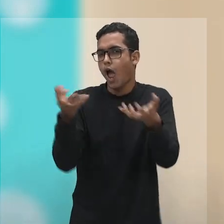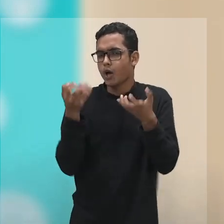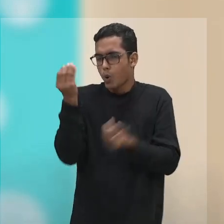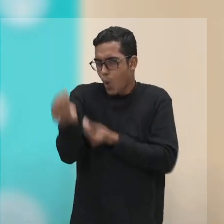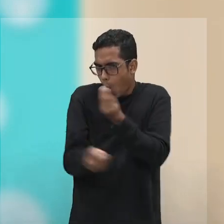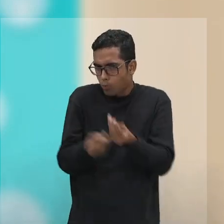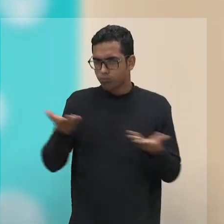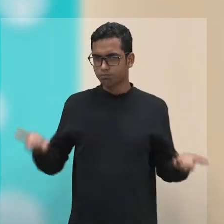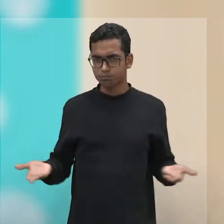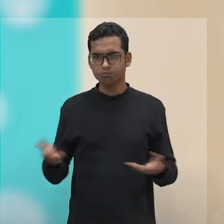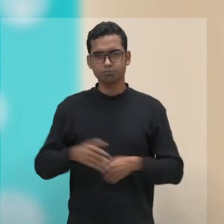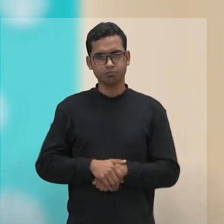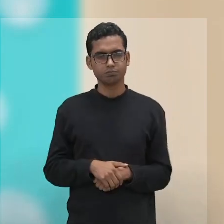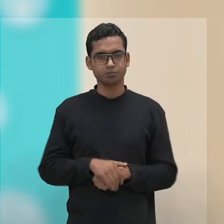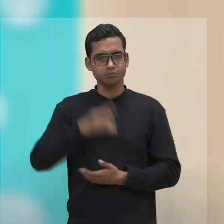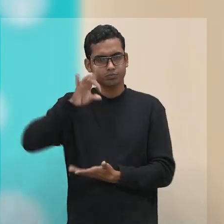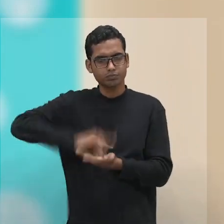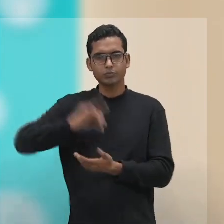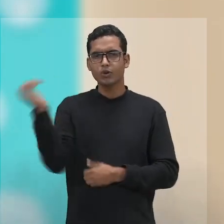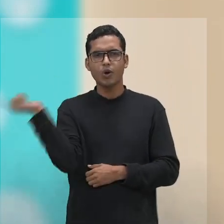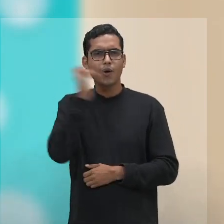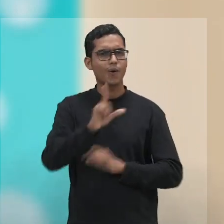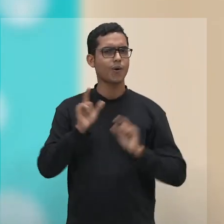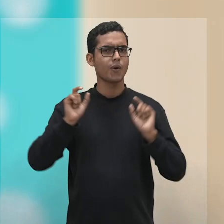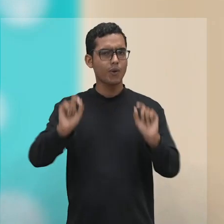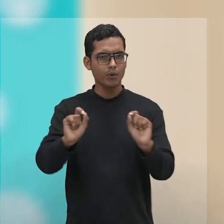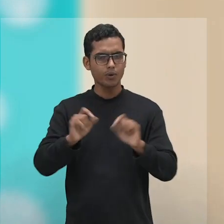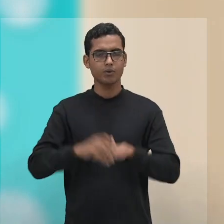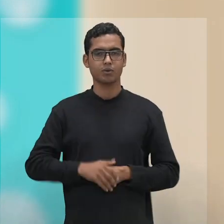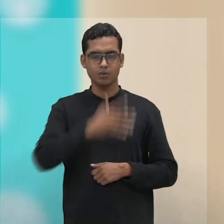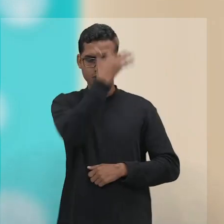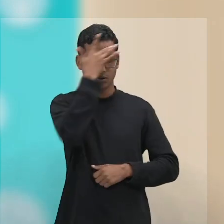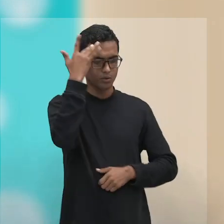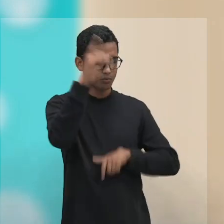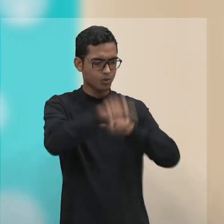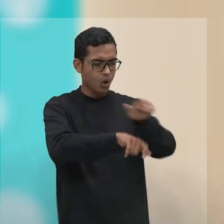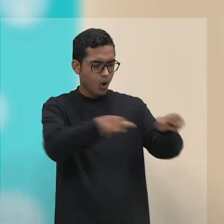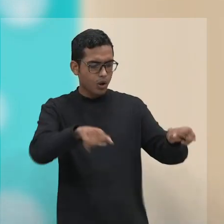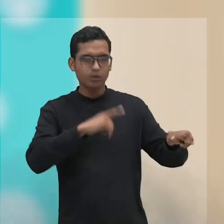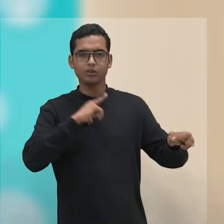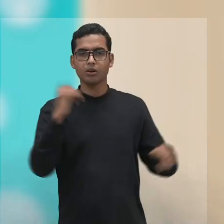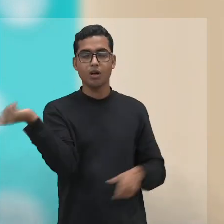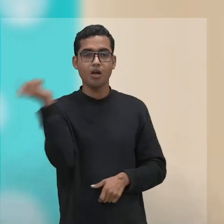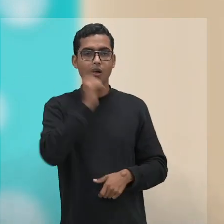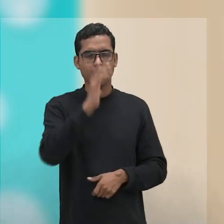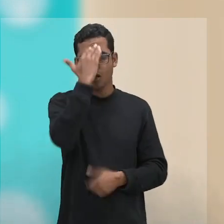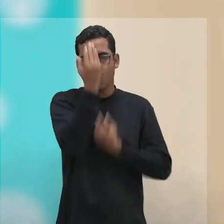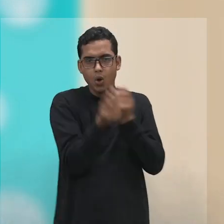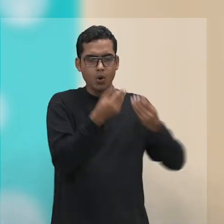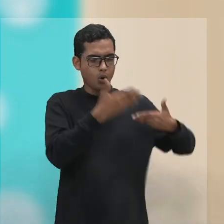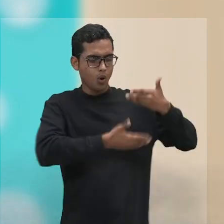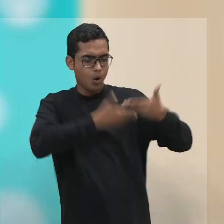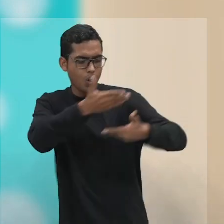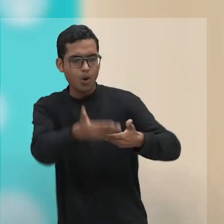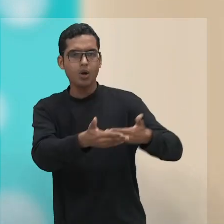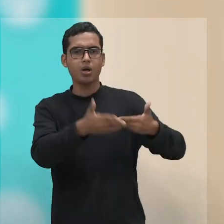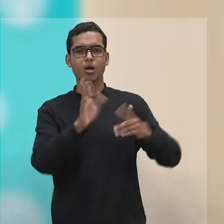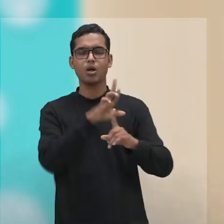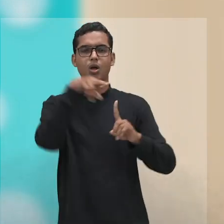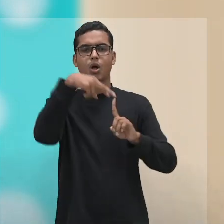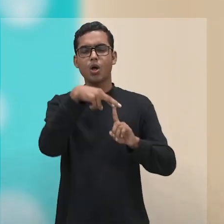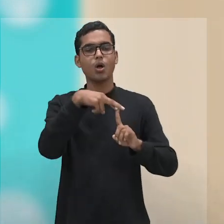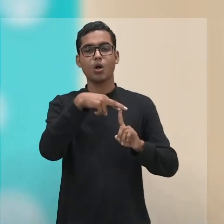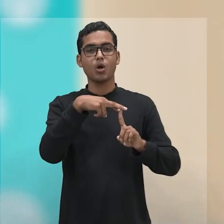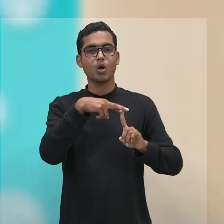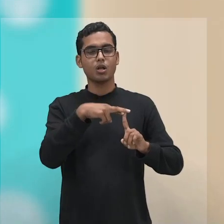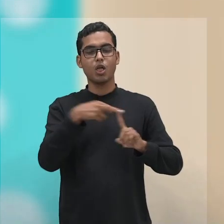isso. Isso vai servir como para o público também. Então, refere-se ao processo de dar novos